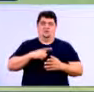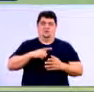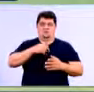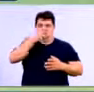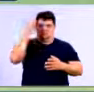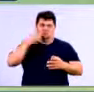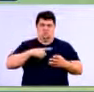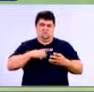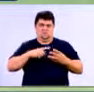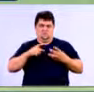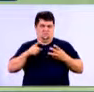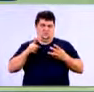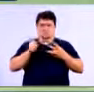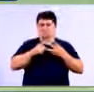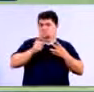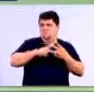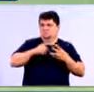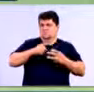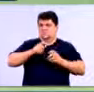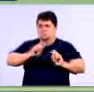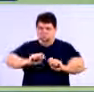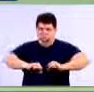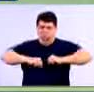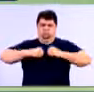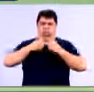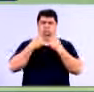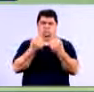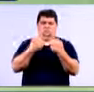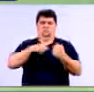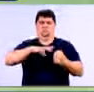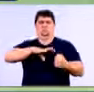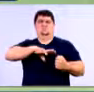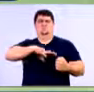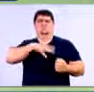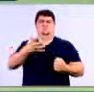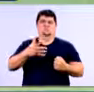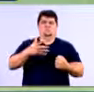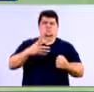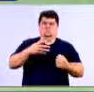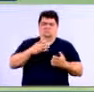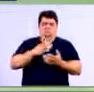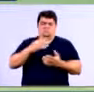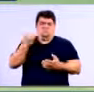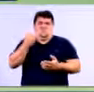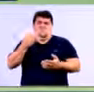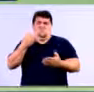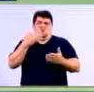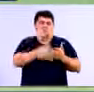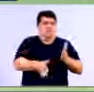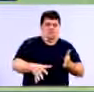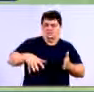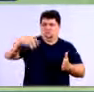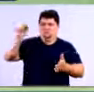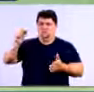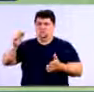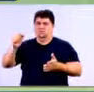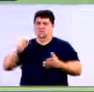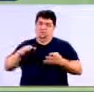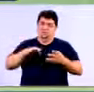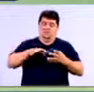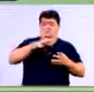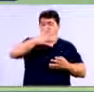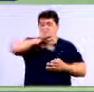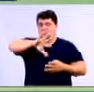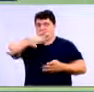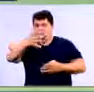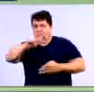frente mesmo, aplica esse recurso, e independente de se ele ganha ou perca, mas ele tem aquele perfil. E o moderado, ele está lá e está